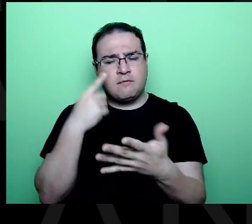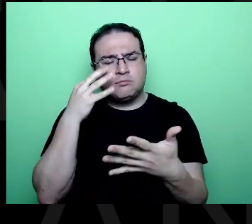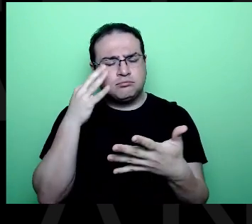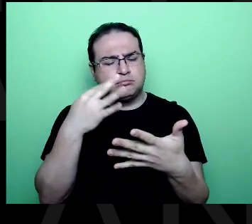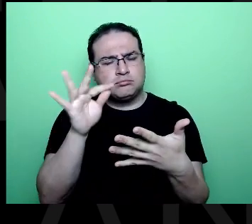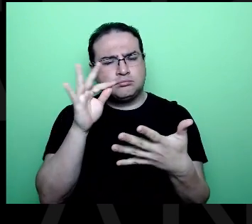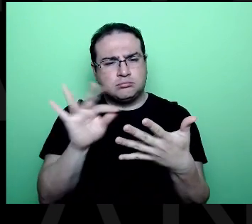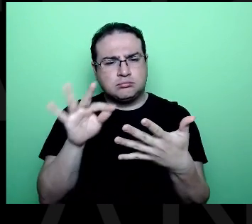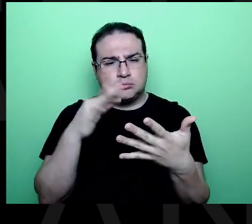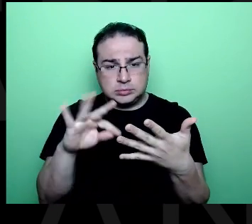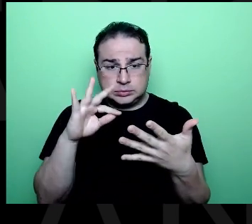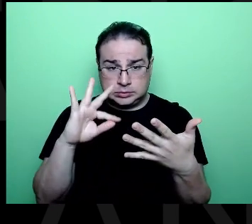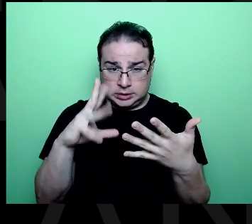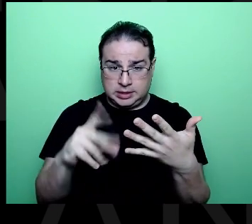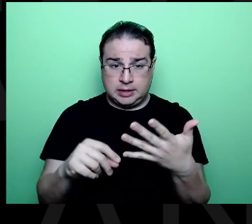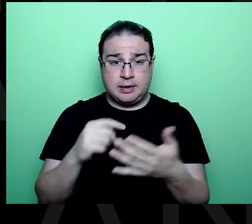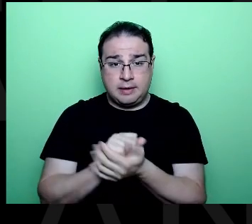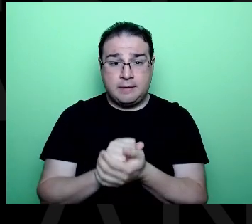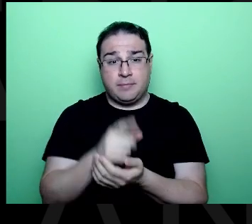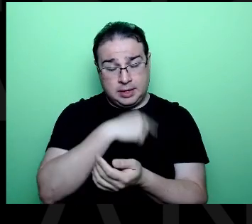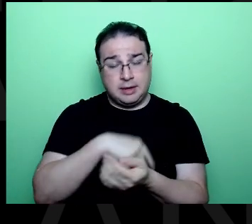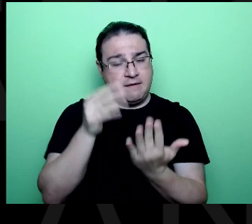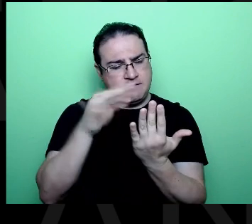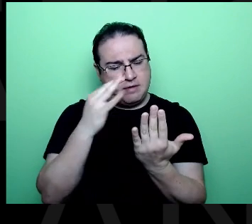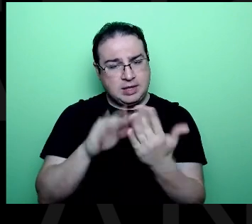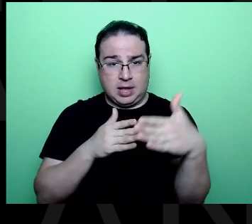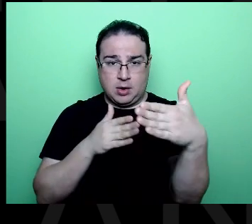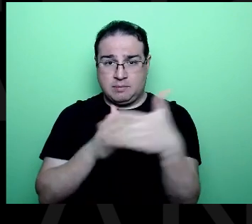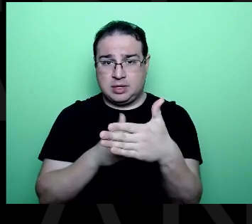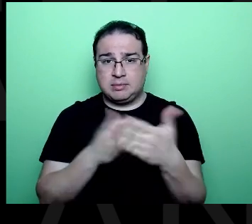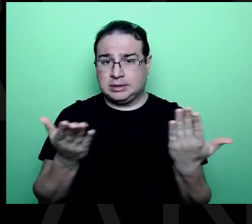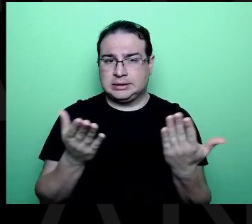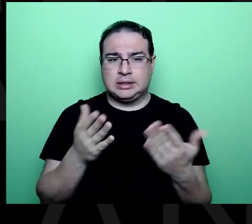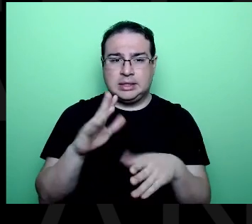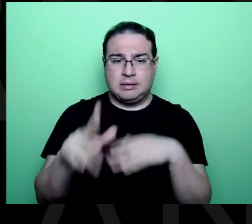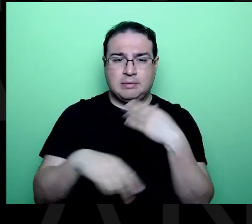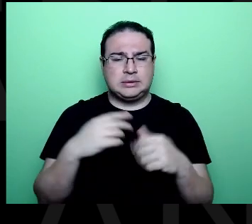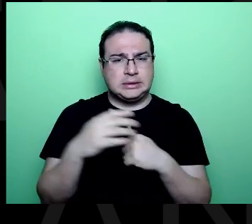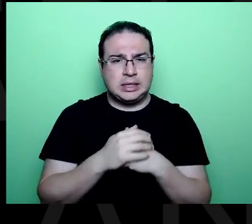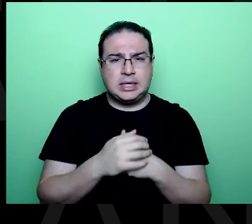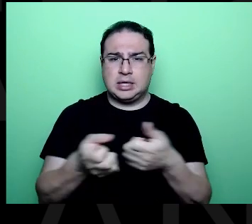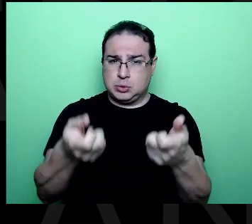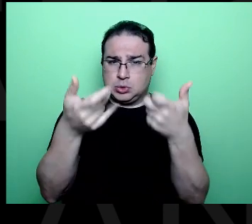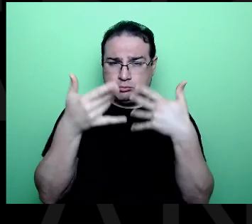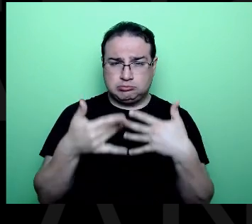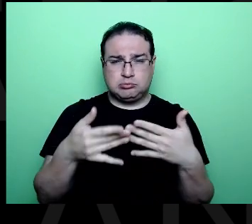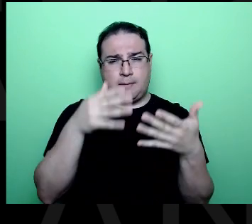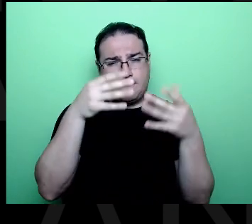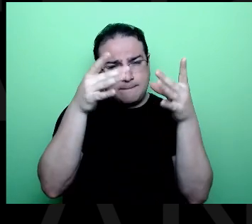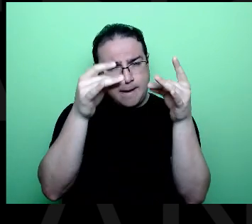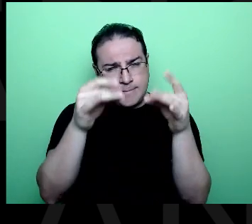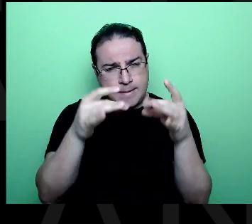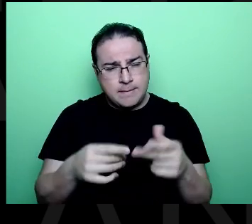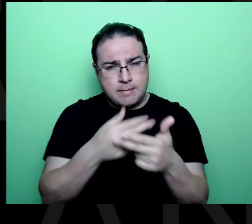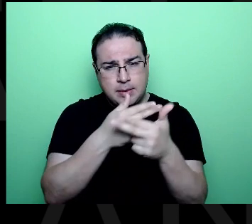Mas aí você vai checando. É Olha, lógico, a gente checa até o limite, mas eu estou dizendo sim. aquelas